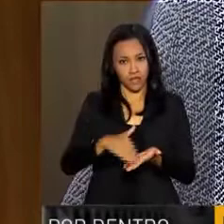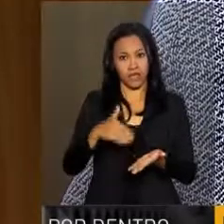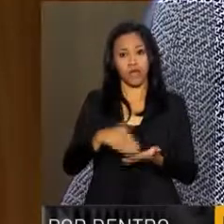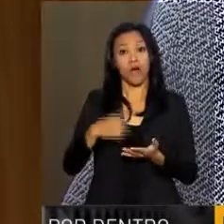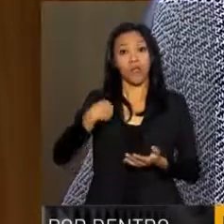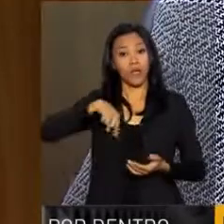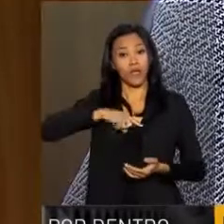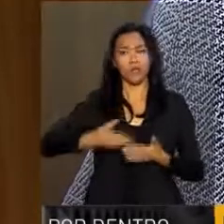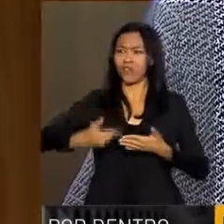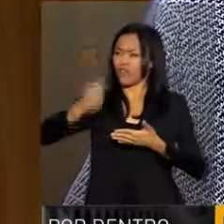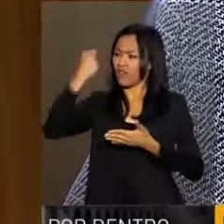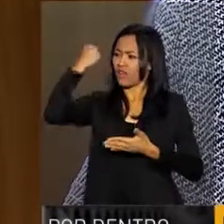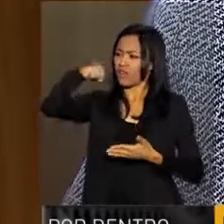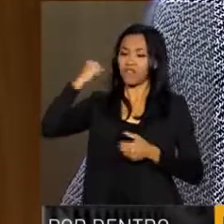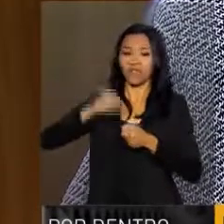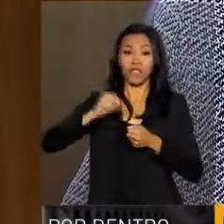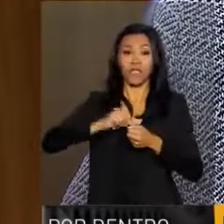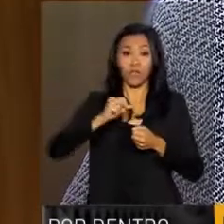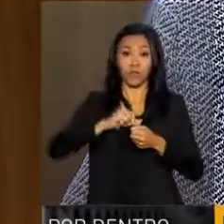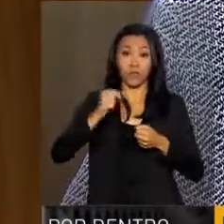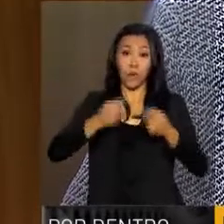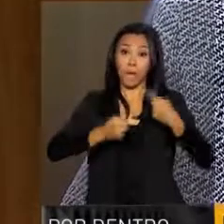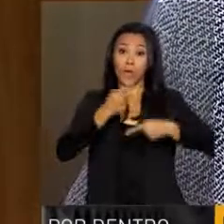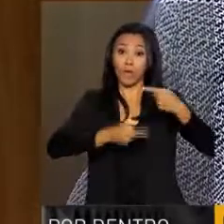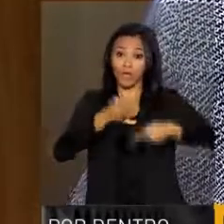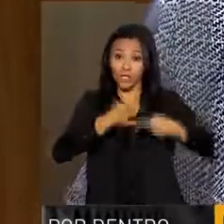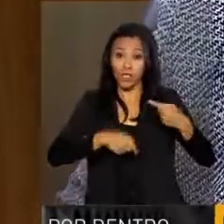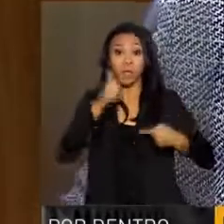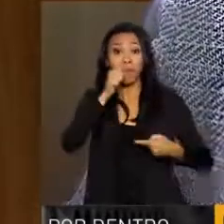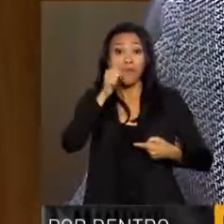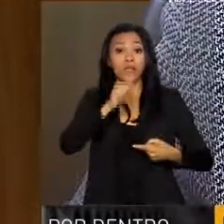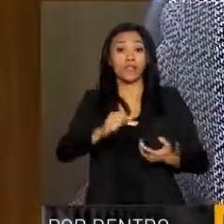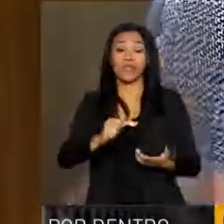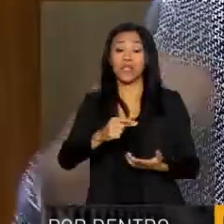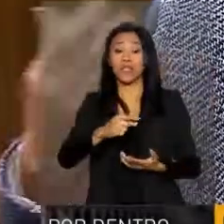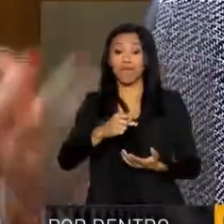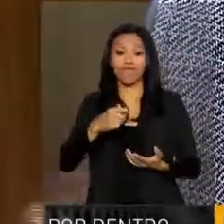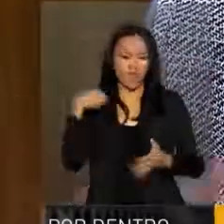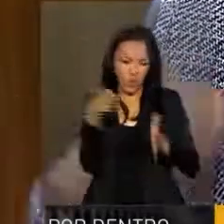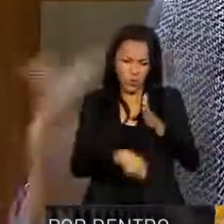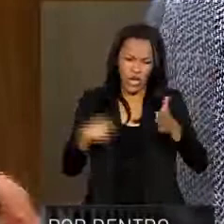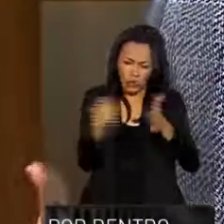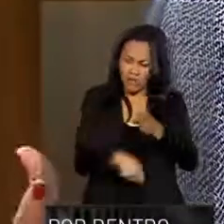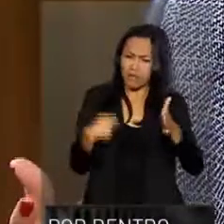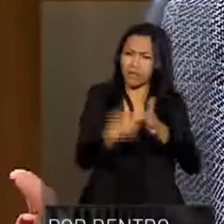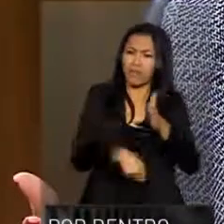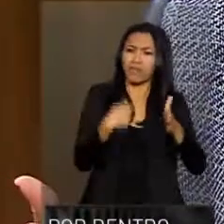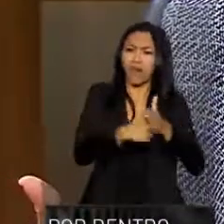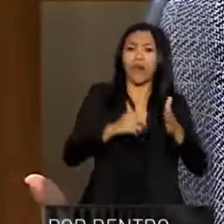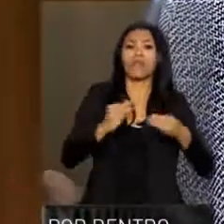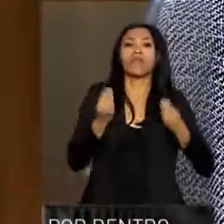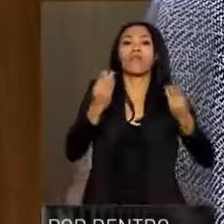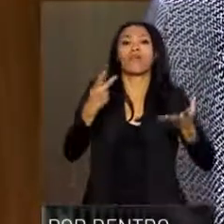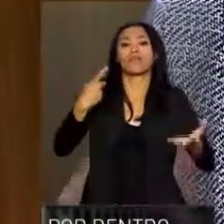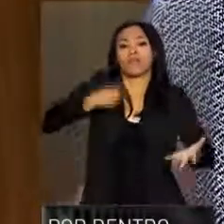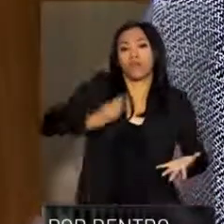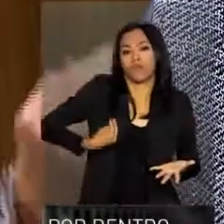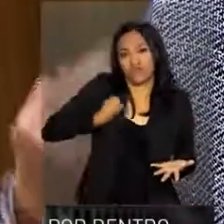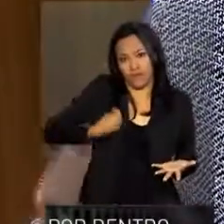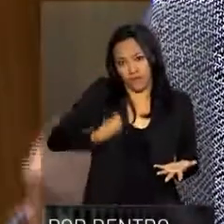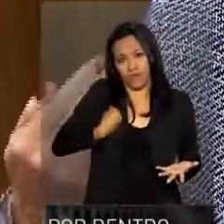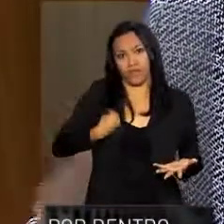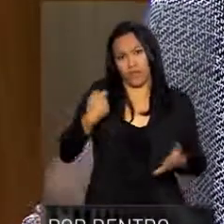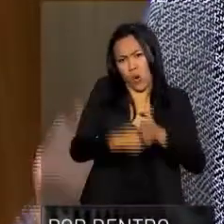o movimento de mulheres que mulheres que deram a sua vida porque por conta que nós pudéssemos chegar onde estamos hoje então é necessário